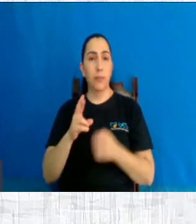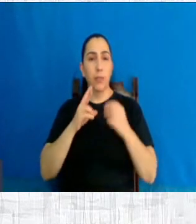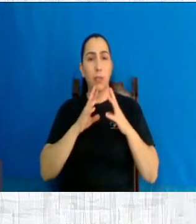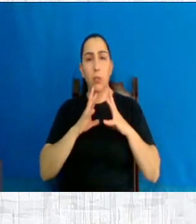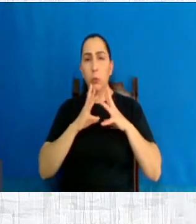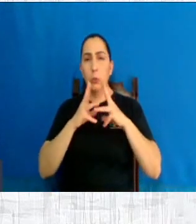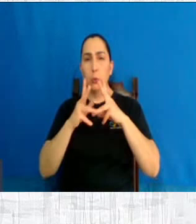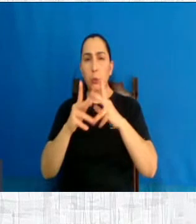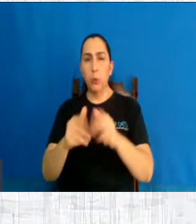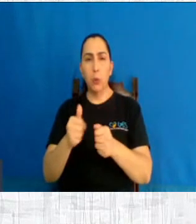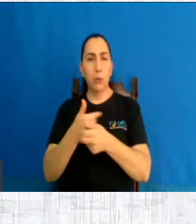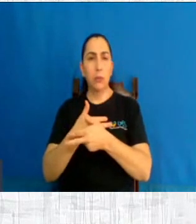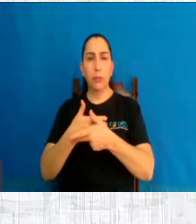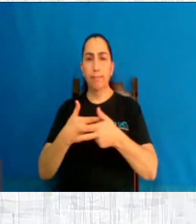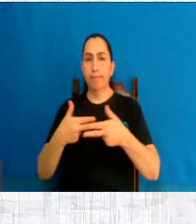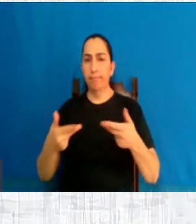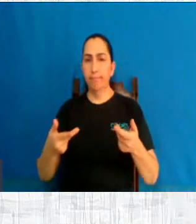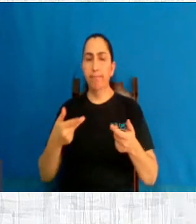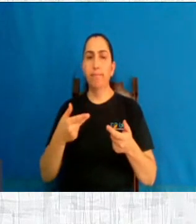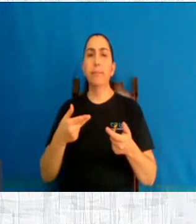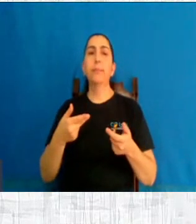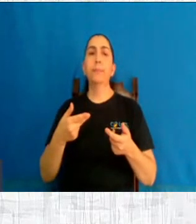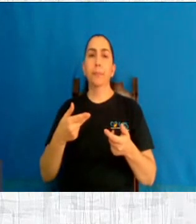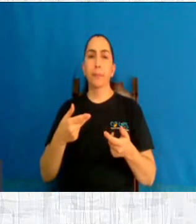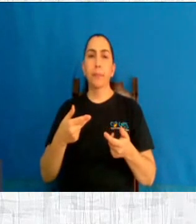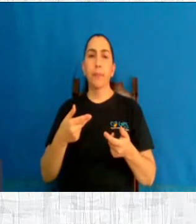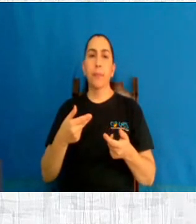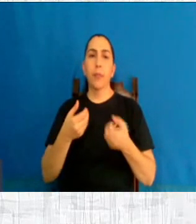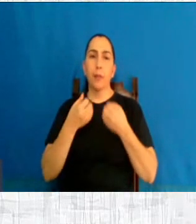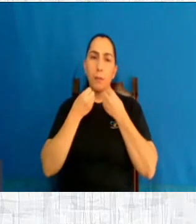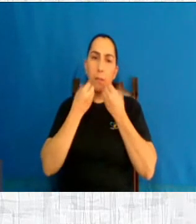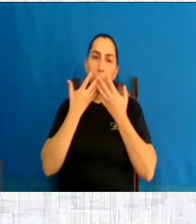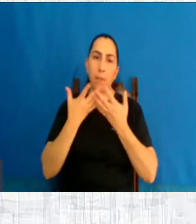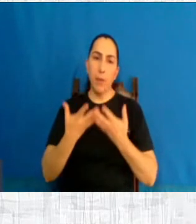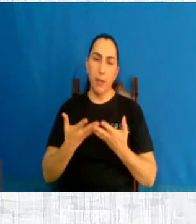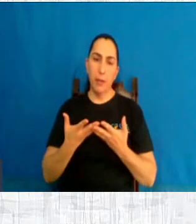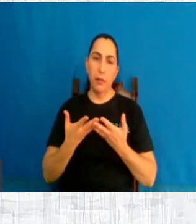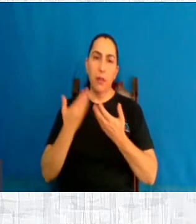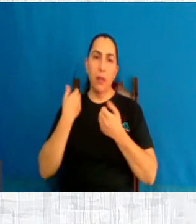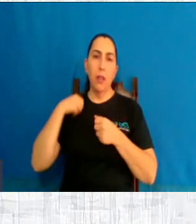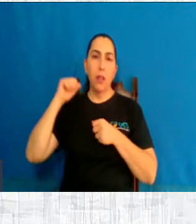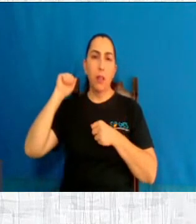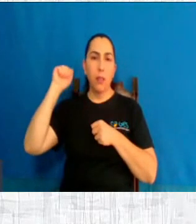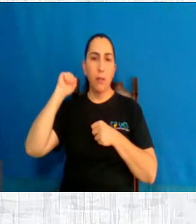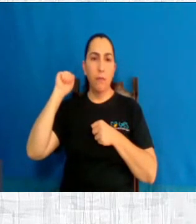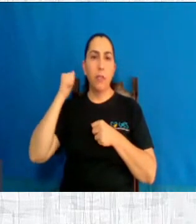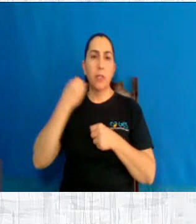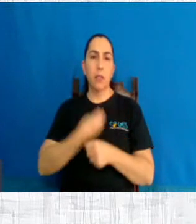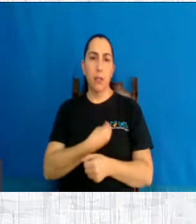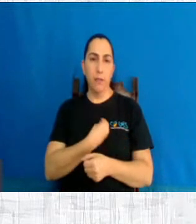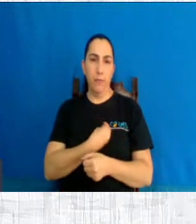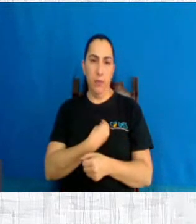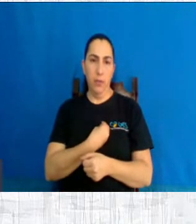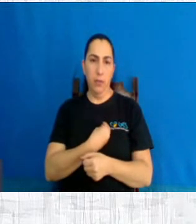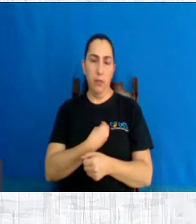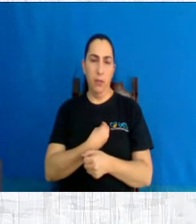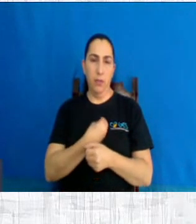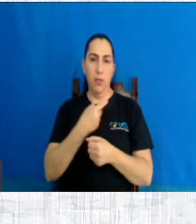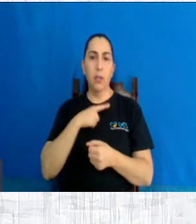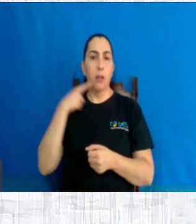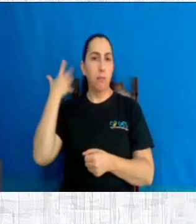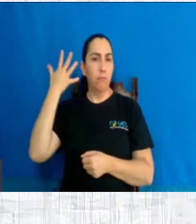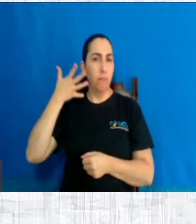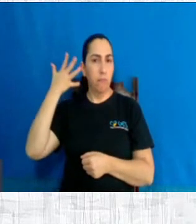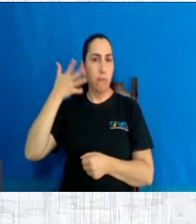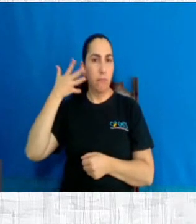e mulheres de bem, não é? E há muitos não religiosos em defesa da vida também, tá? A gente tem palestras sobre limitação